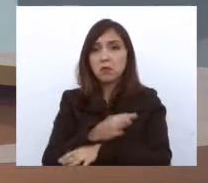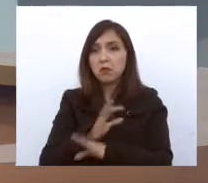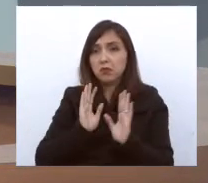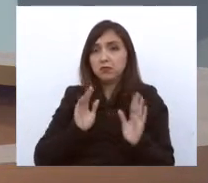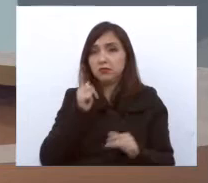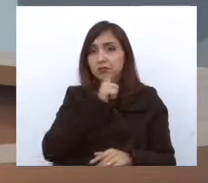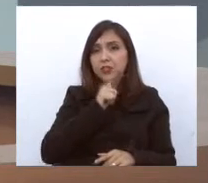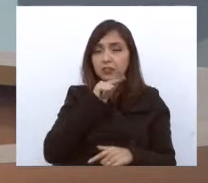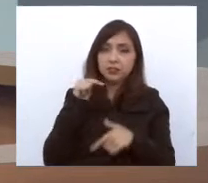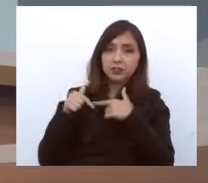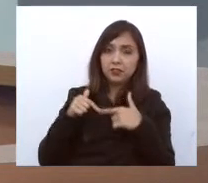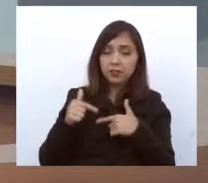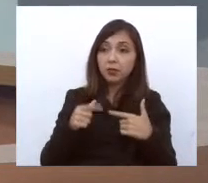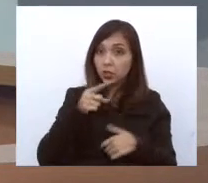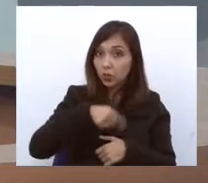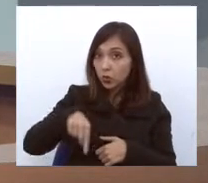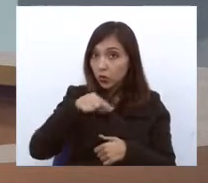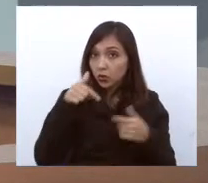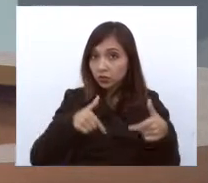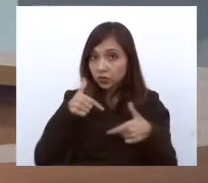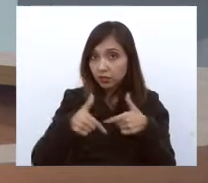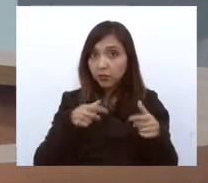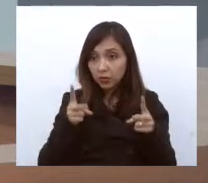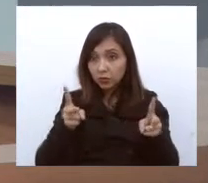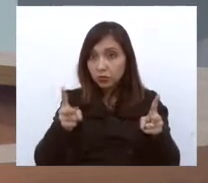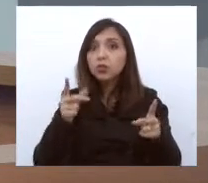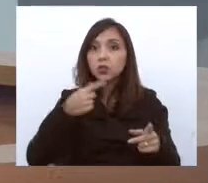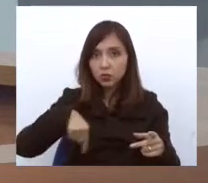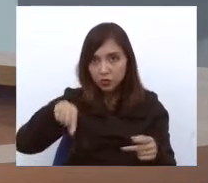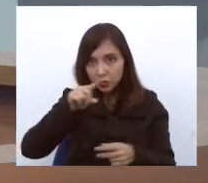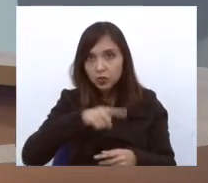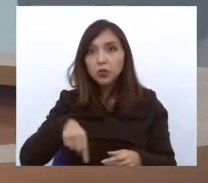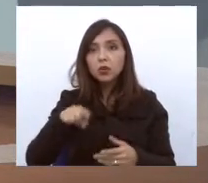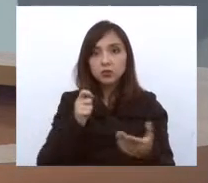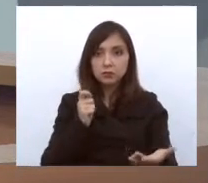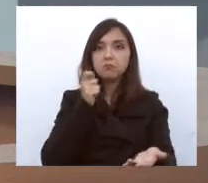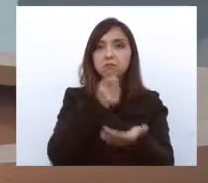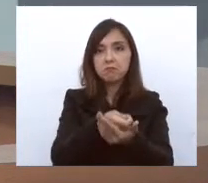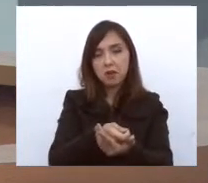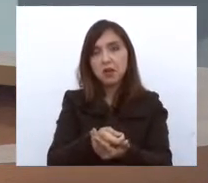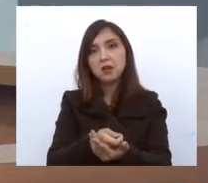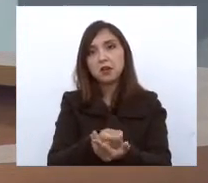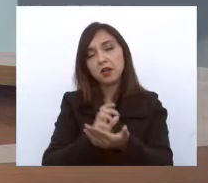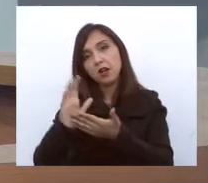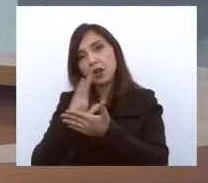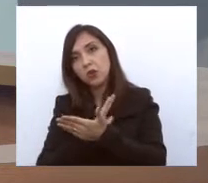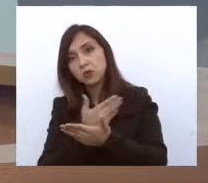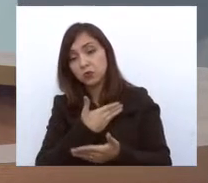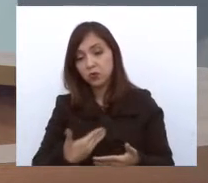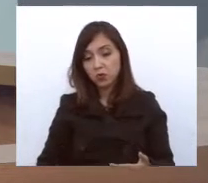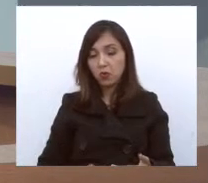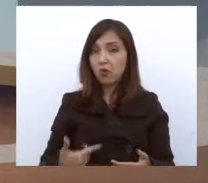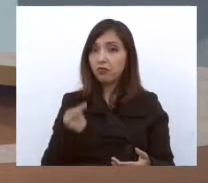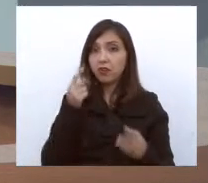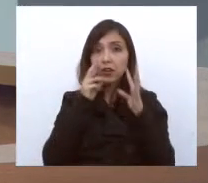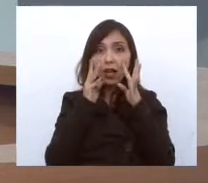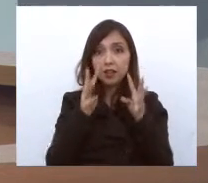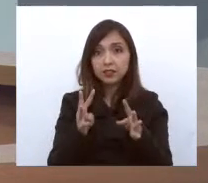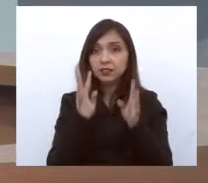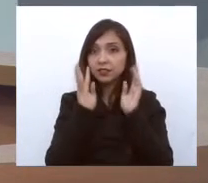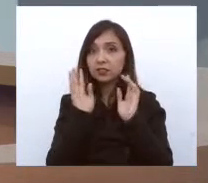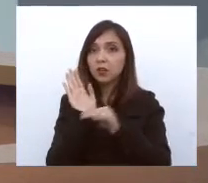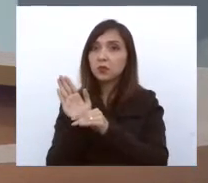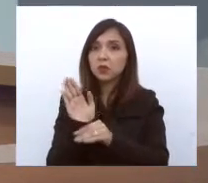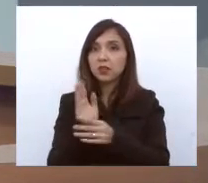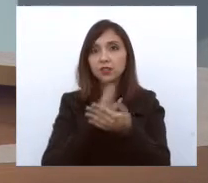nós, que estamos ainda em exercício trabalhando, temos que suprir a deficiência de um governo que não olha, entendeu, para